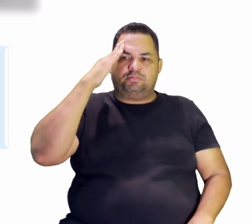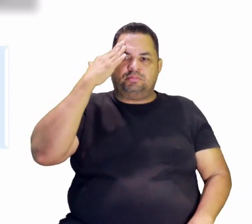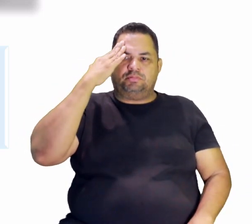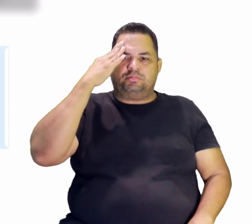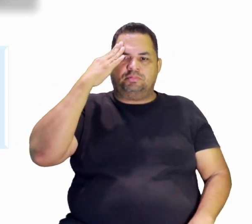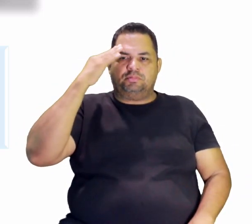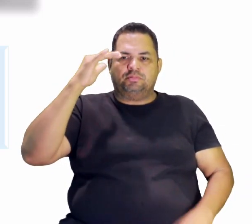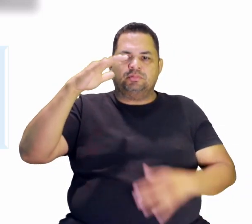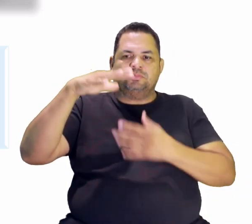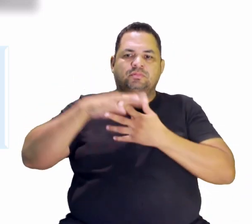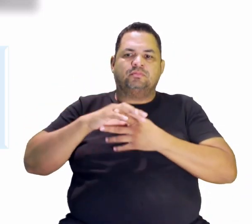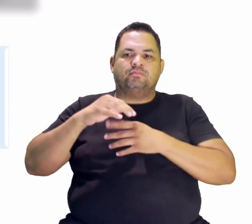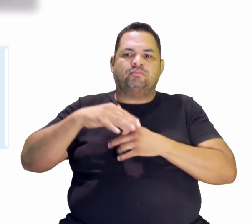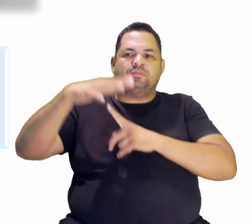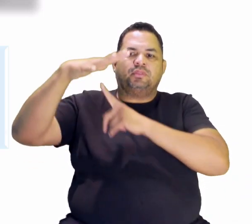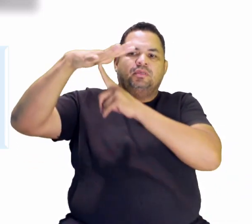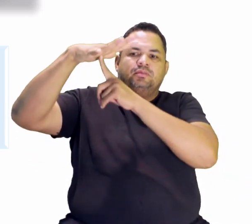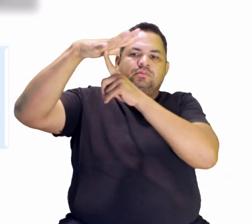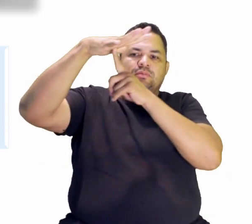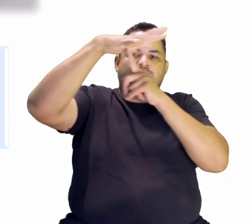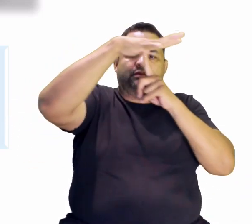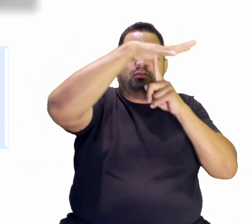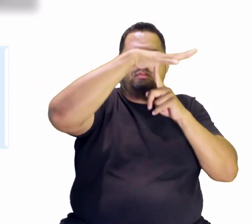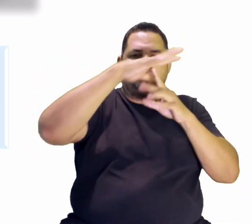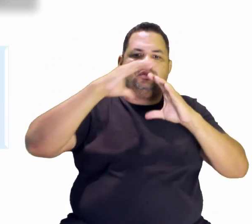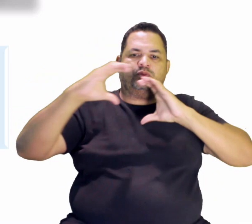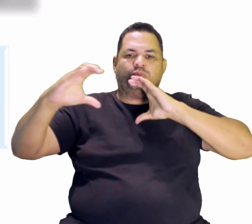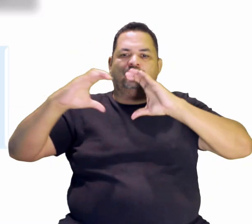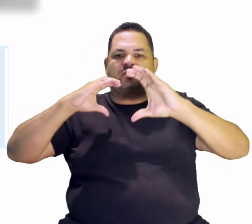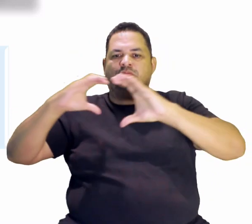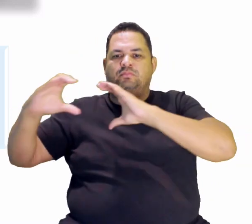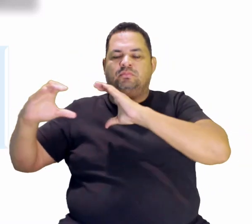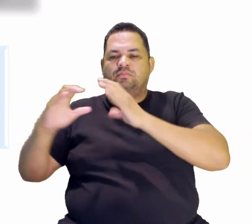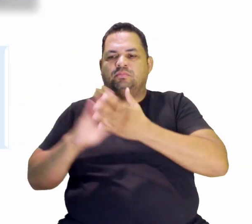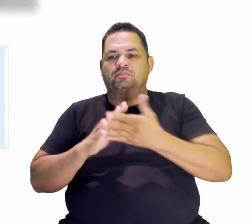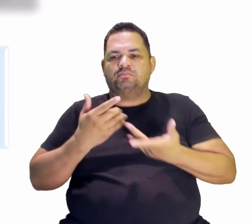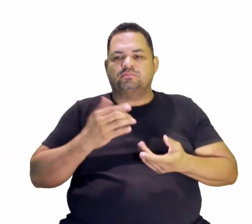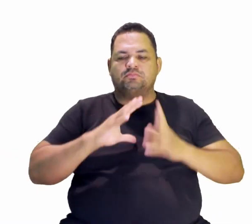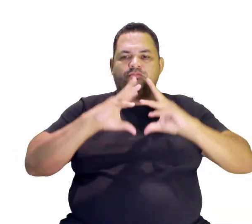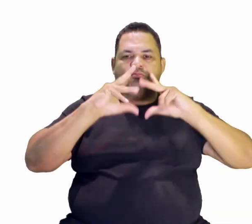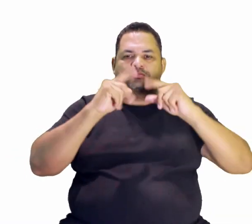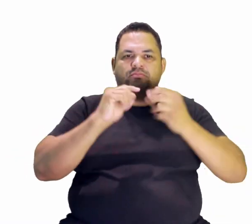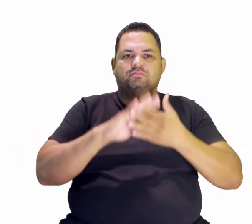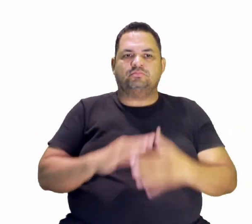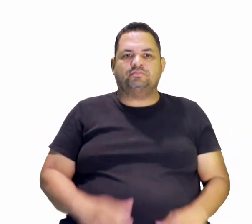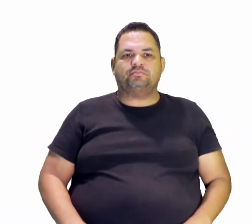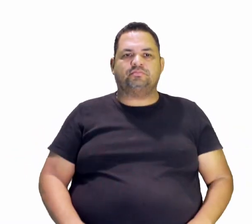para comunicação. Tudo isso porque nós entendemos a ação da gravidade.